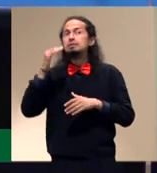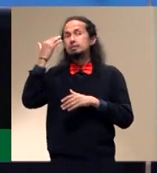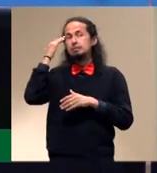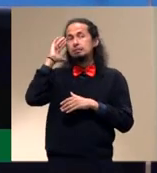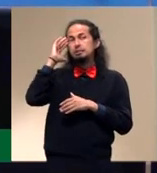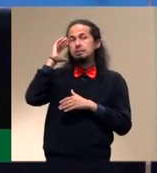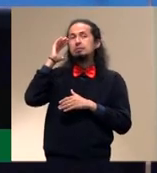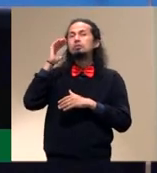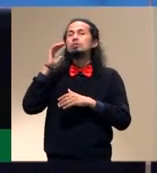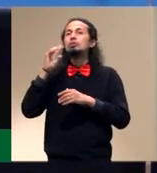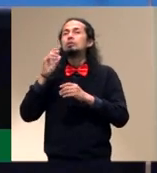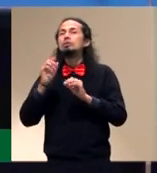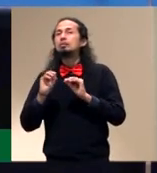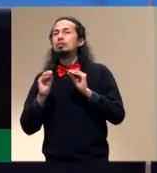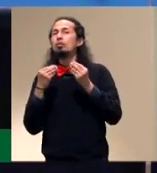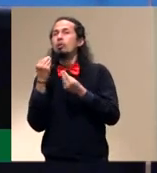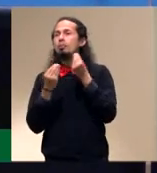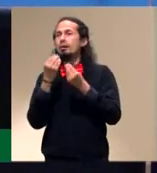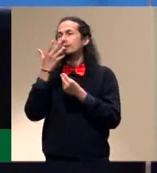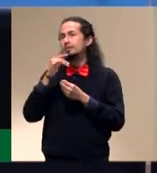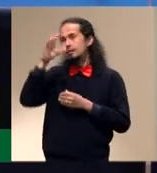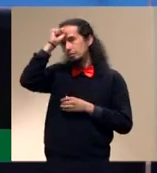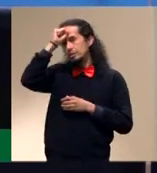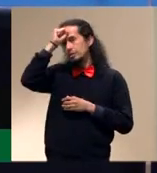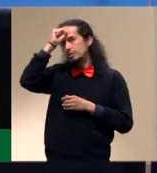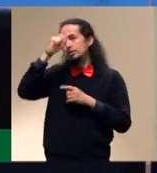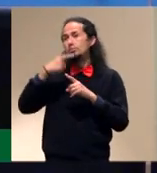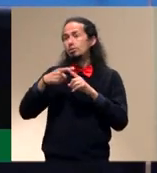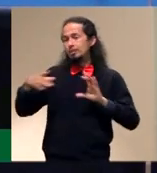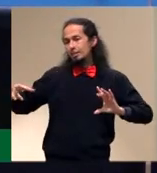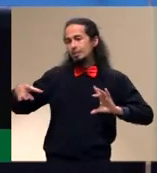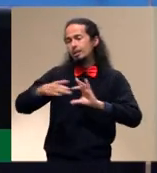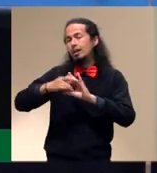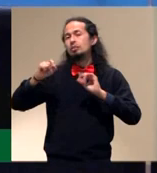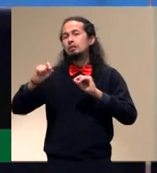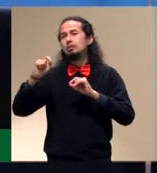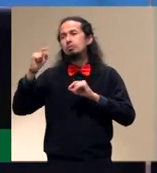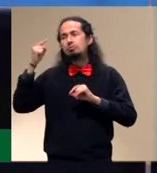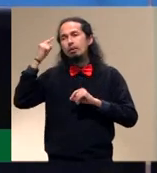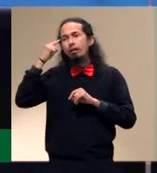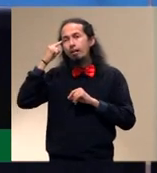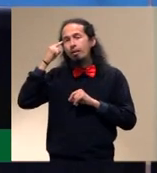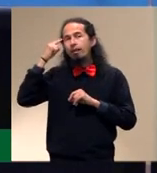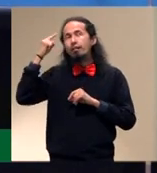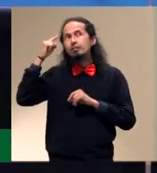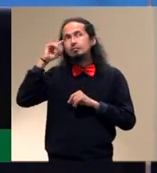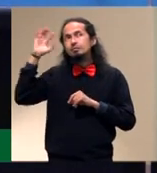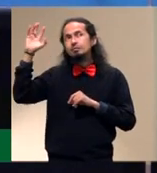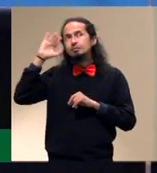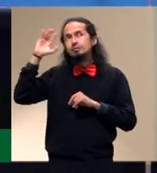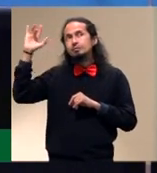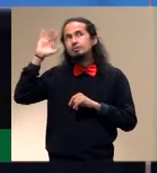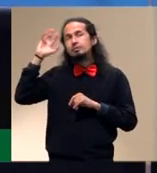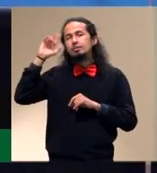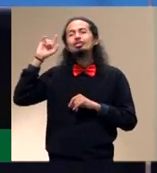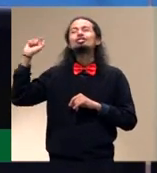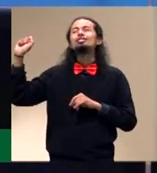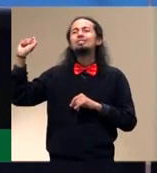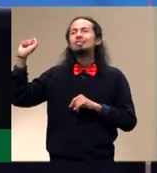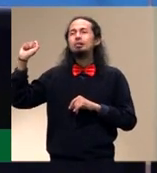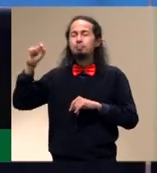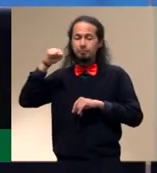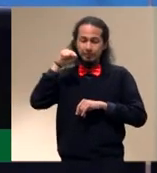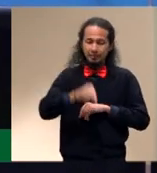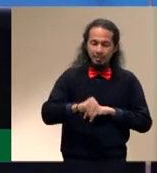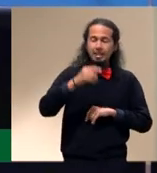da brincadeira, ele está ligado a uma ideia de que o